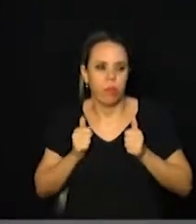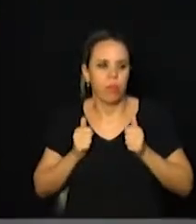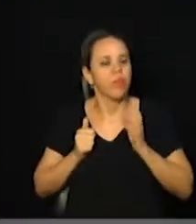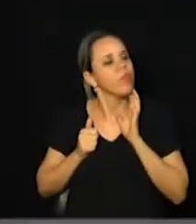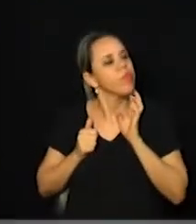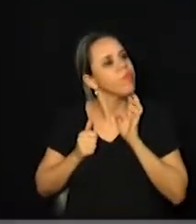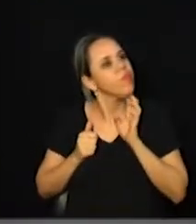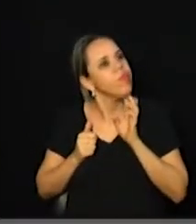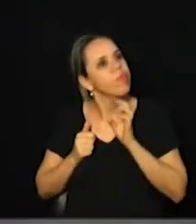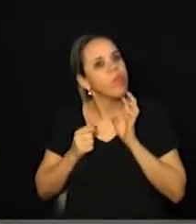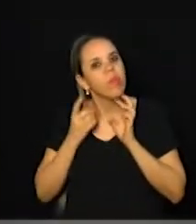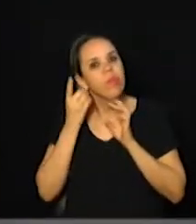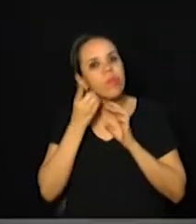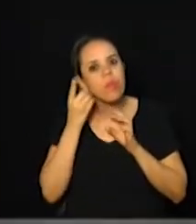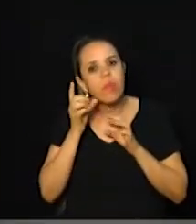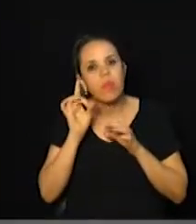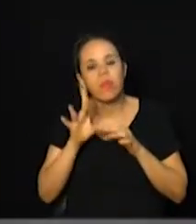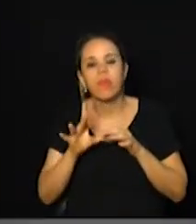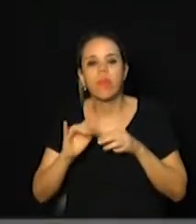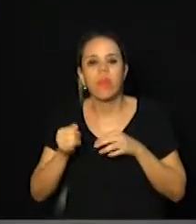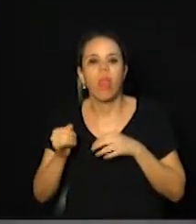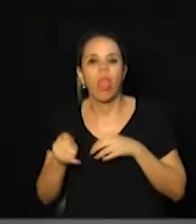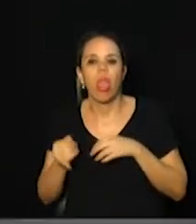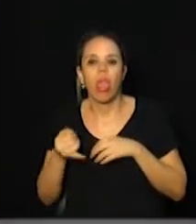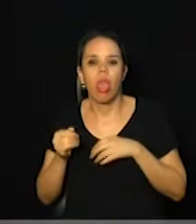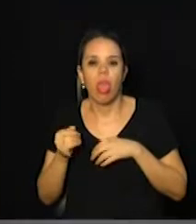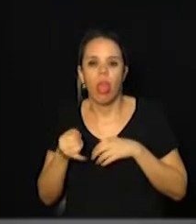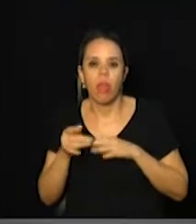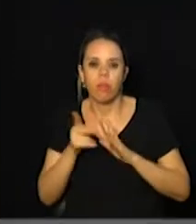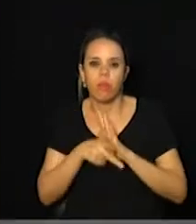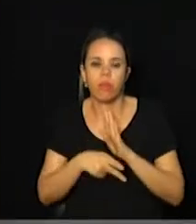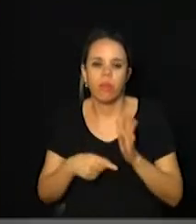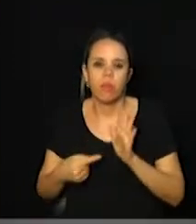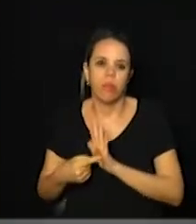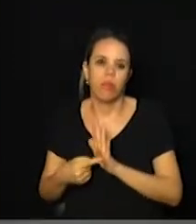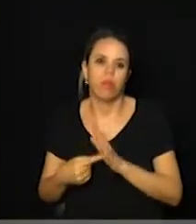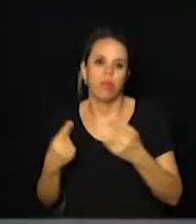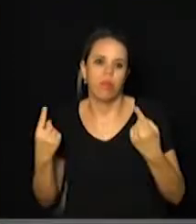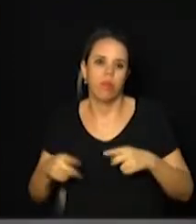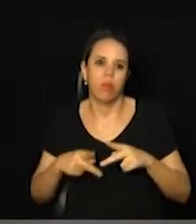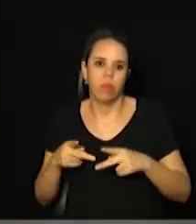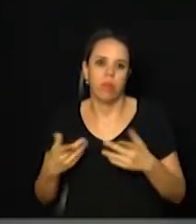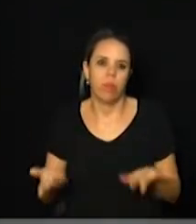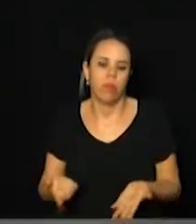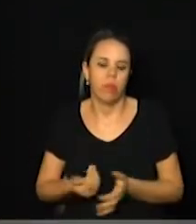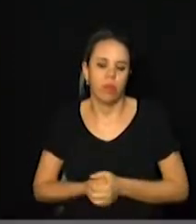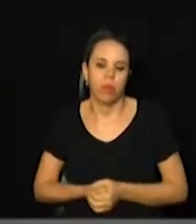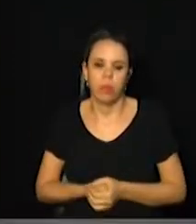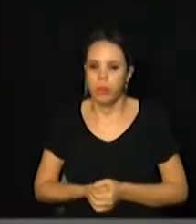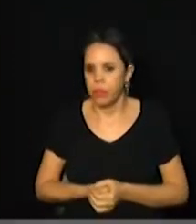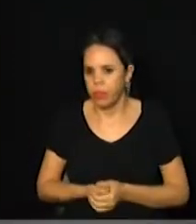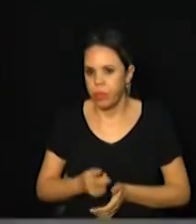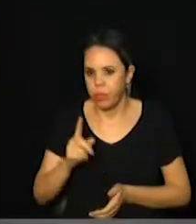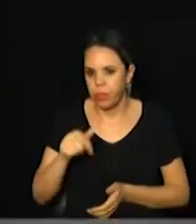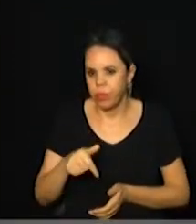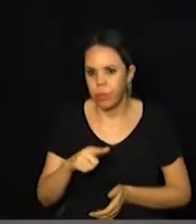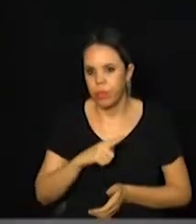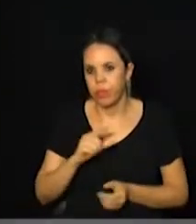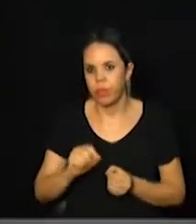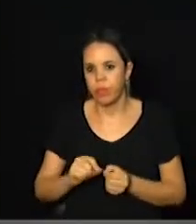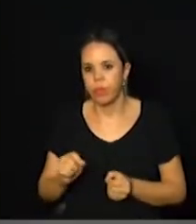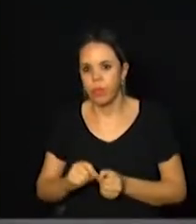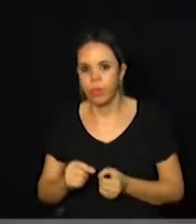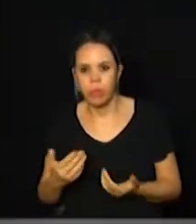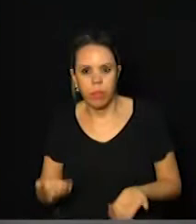veja que foi o deputado que só se todos de todos os projetos que apresentou foi contra a população é isso que nós temos que